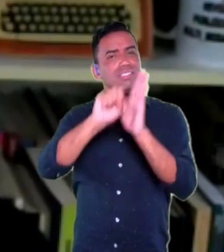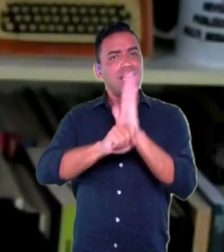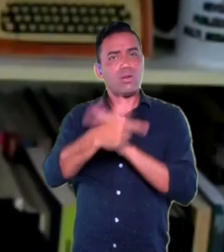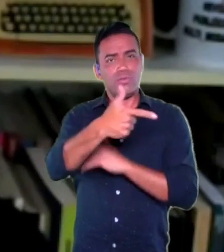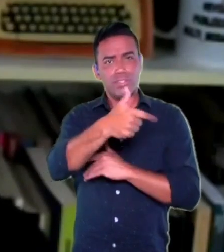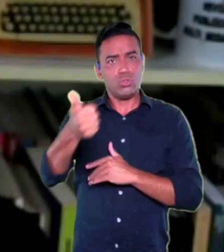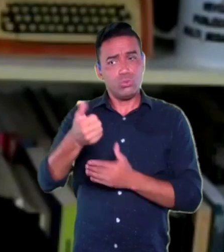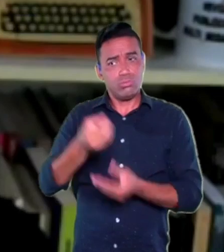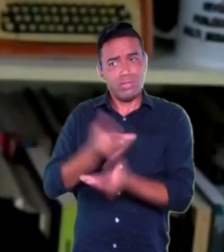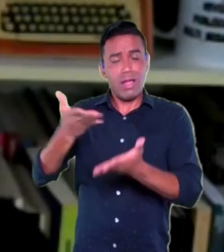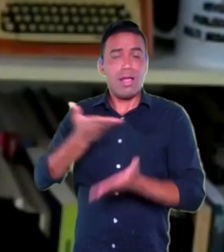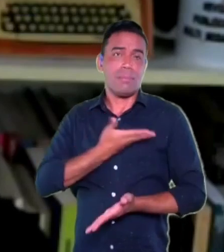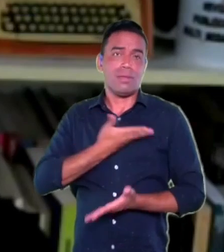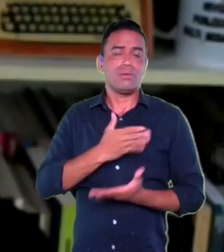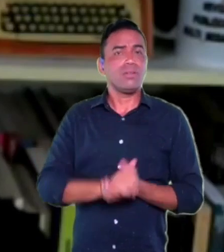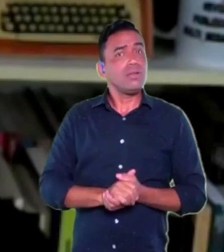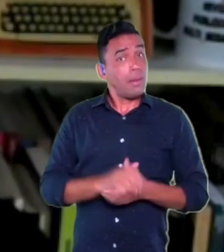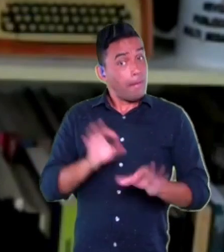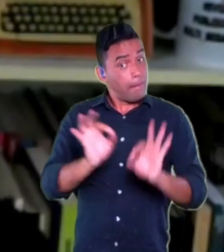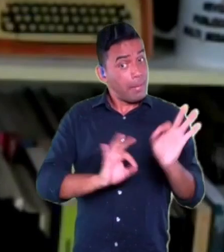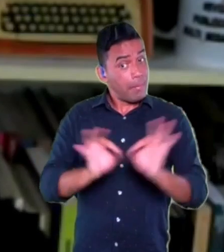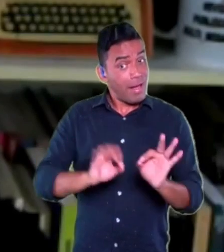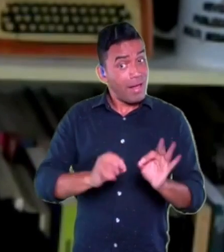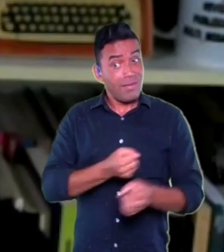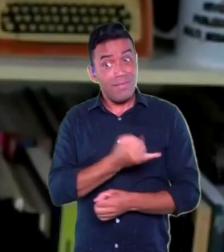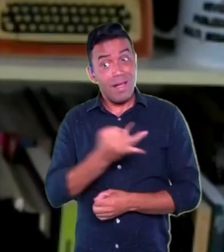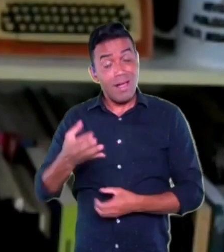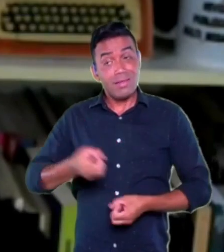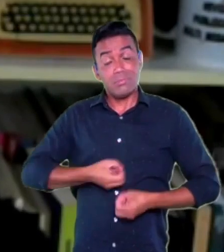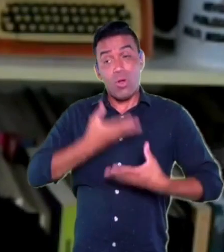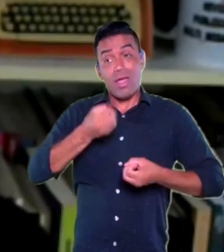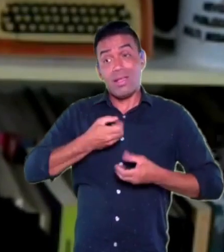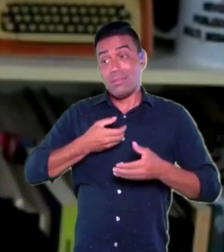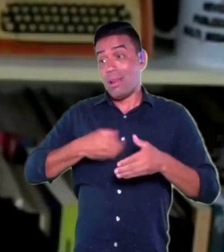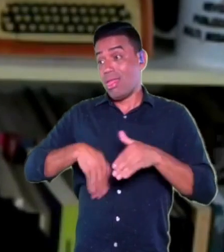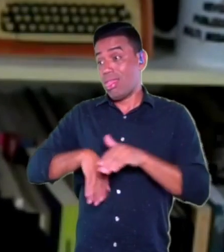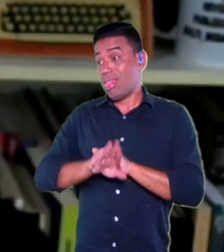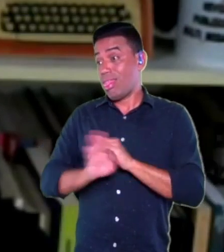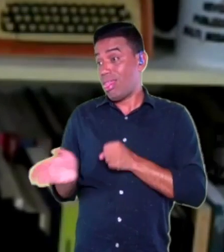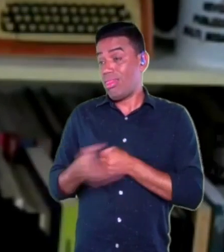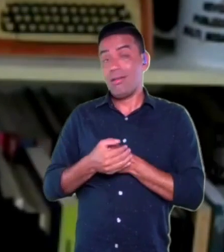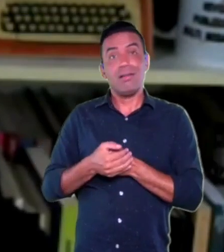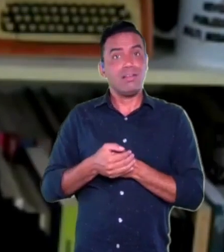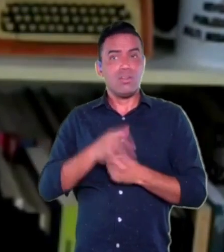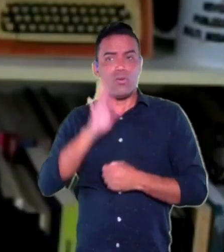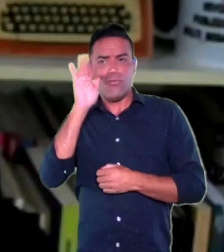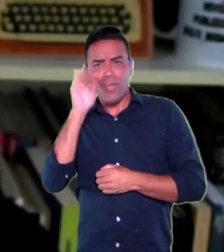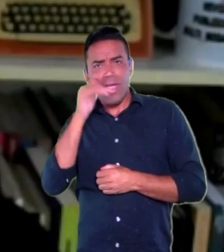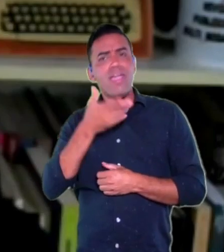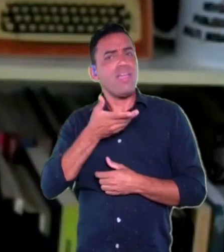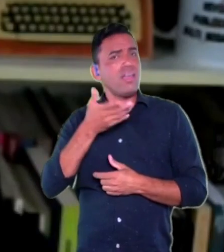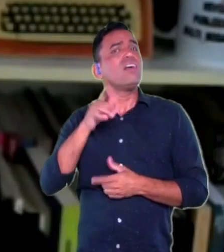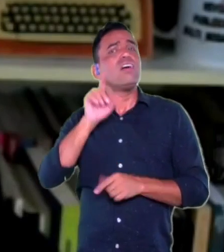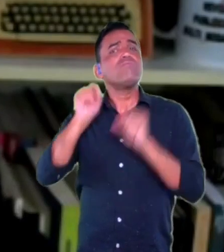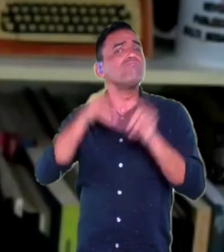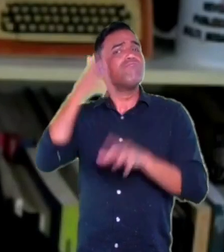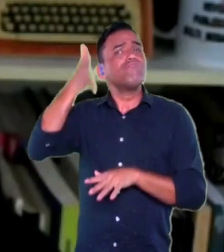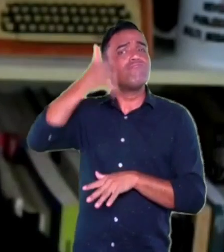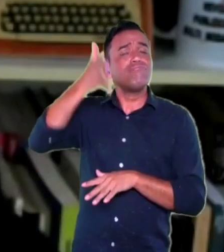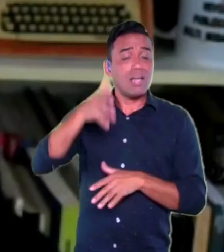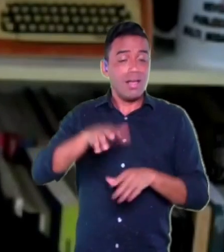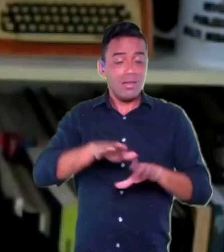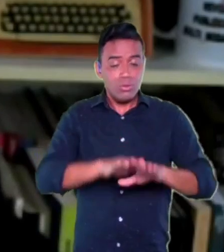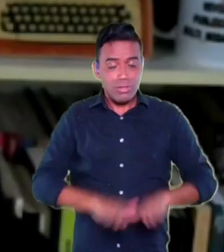Prepara-te, caro. É muita poeta para esconder sob o tapete. Melhor ouvi-las numa boa, que o tapete